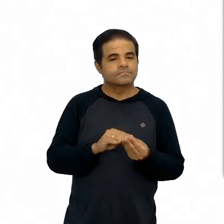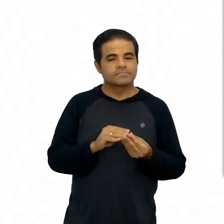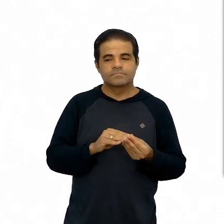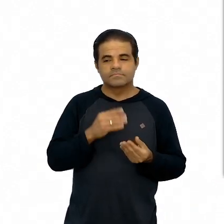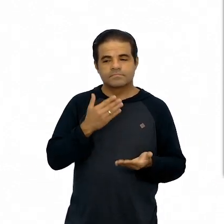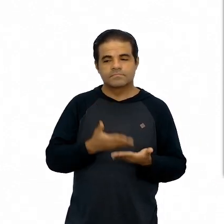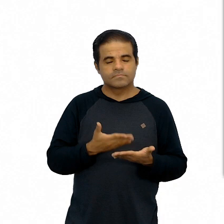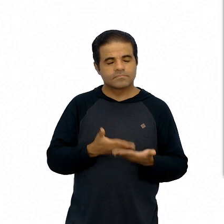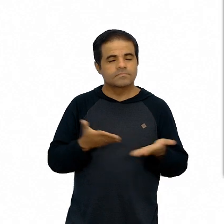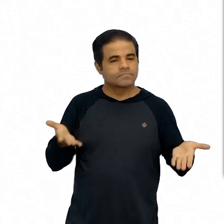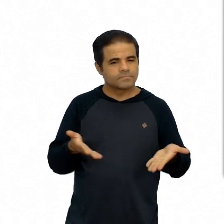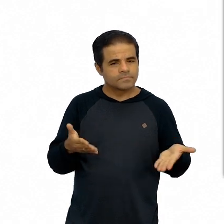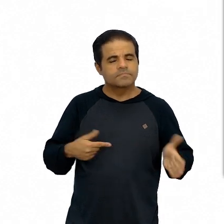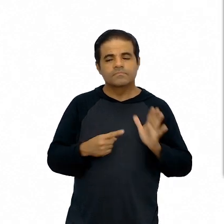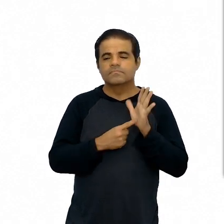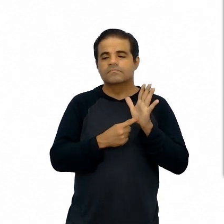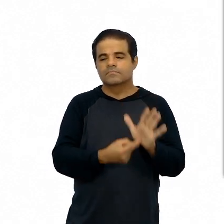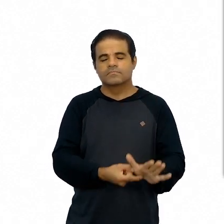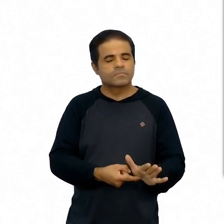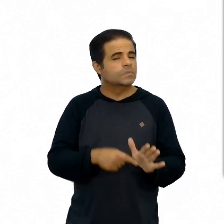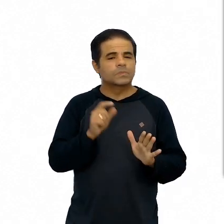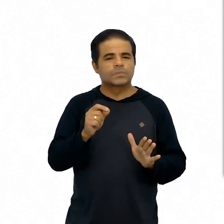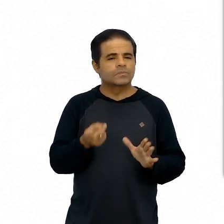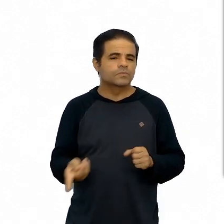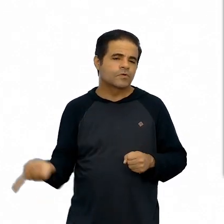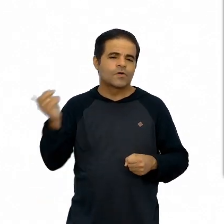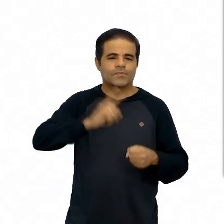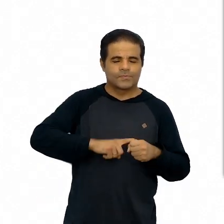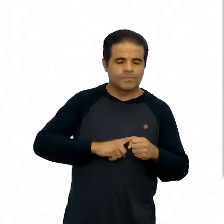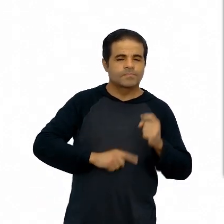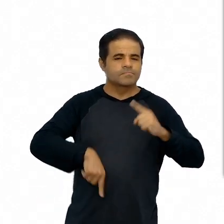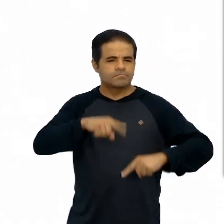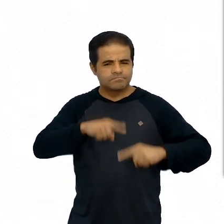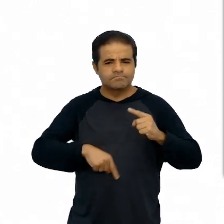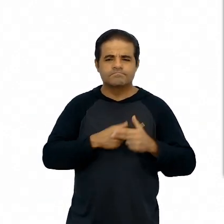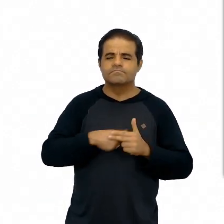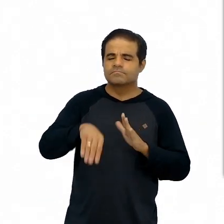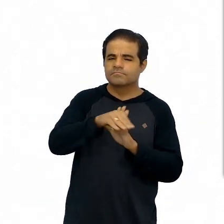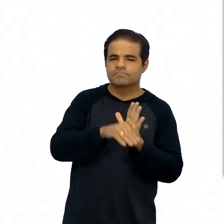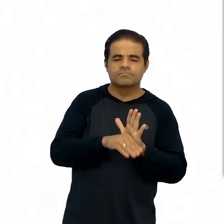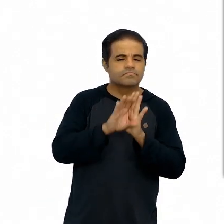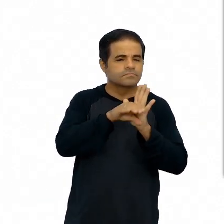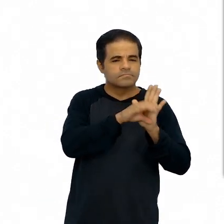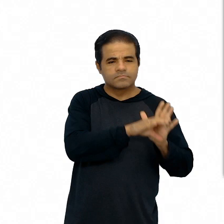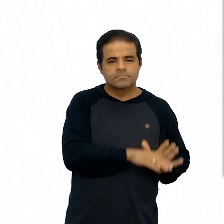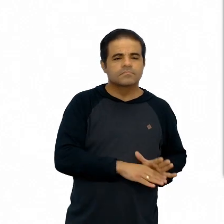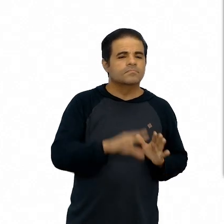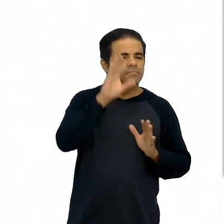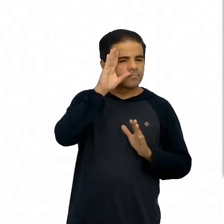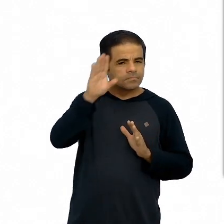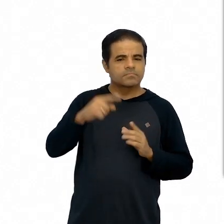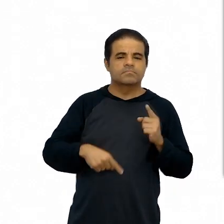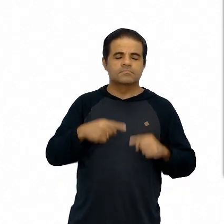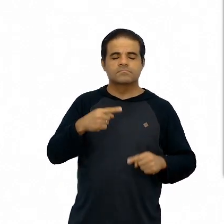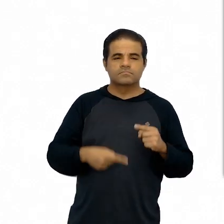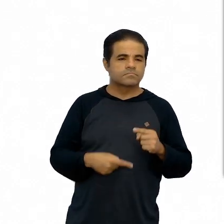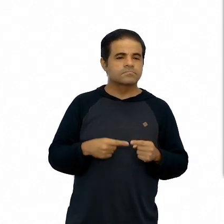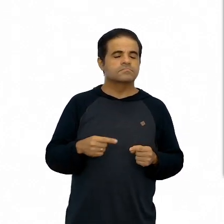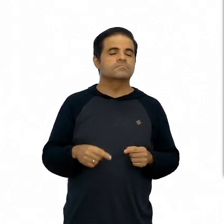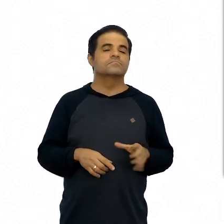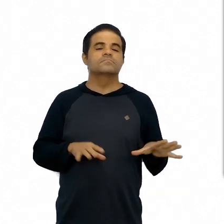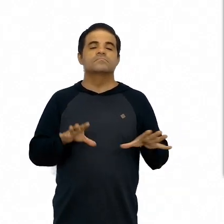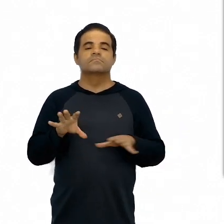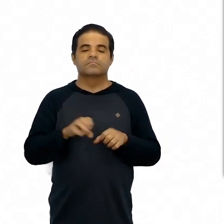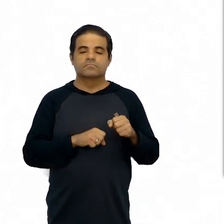nossos estudos de hoje, nós abordamos, né, nós retomamos os principais conceitos e ideias discutidos na formação